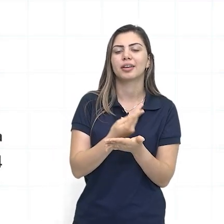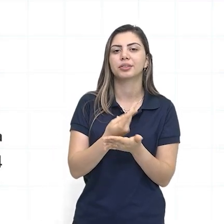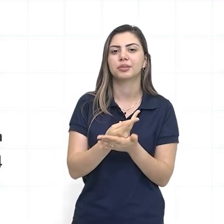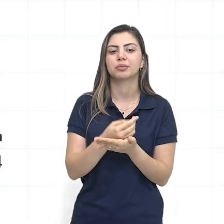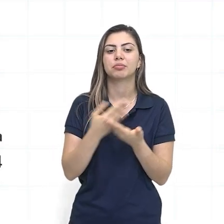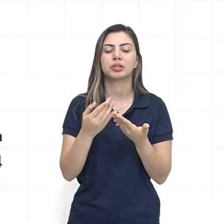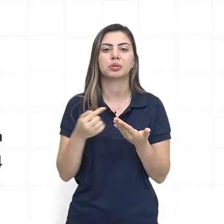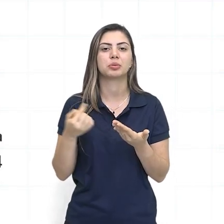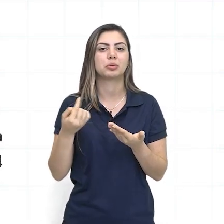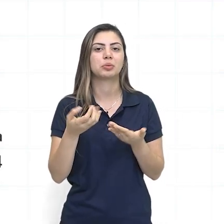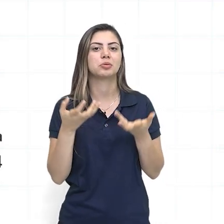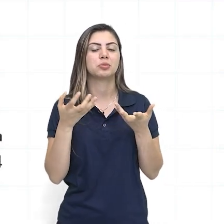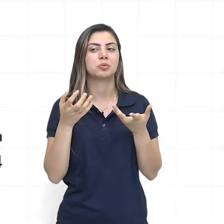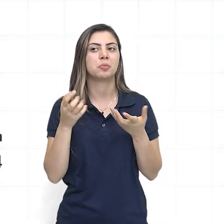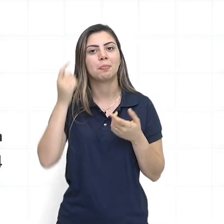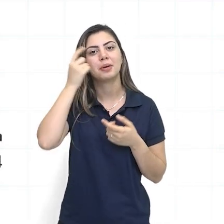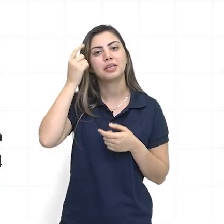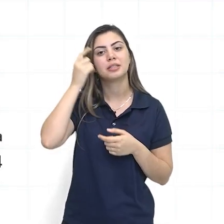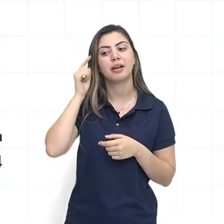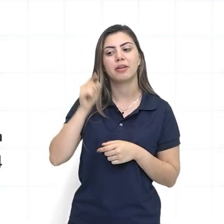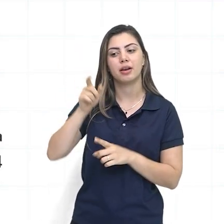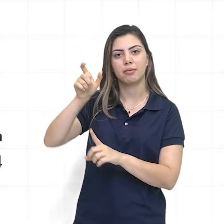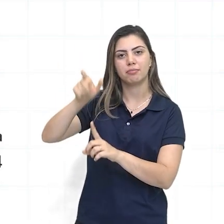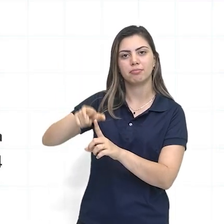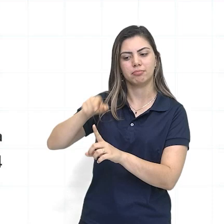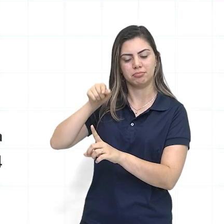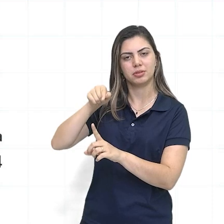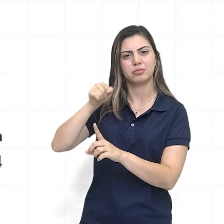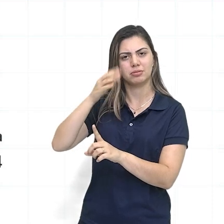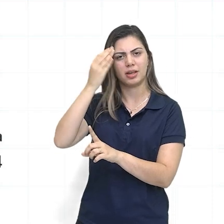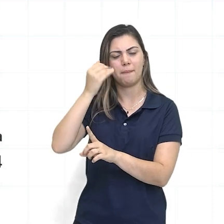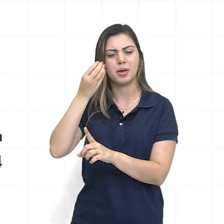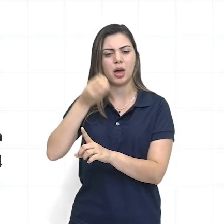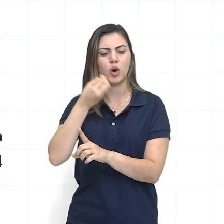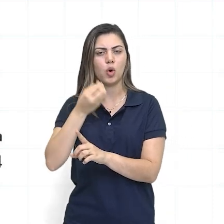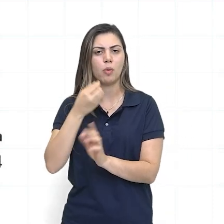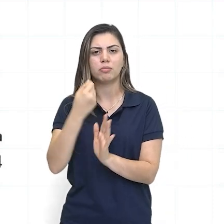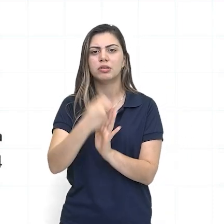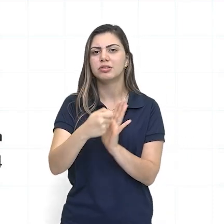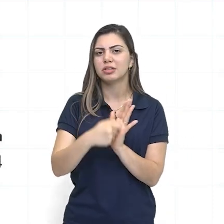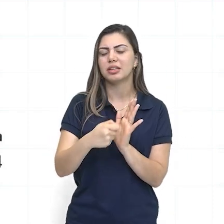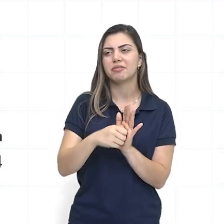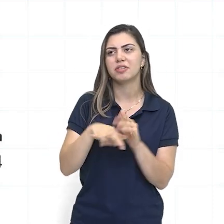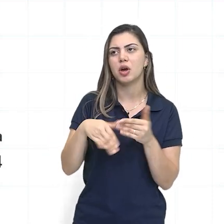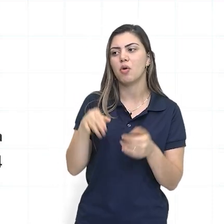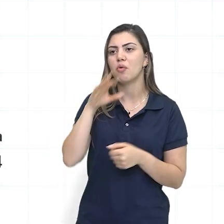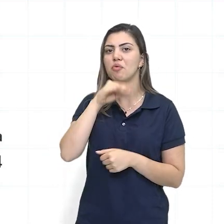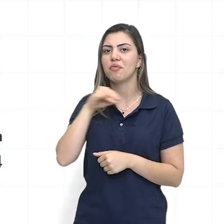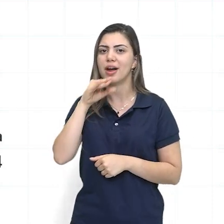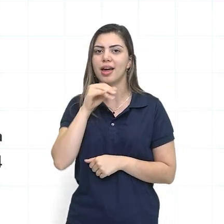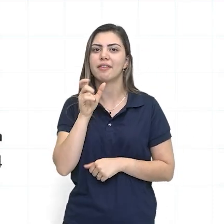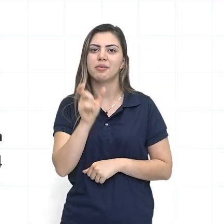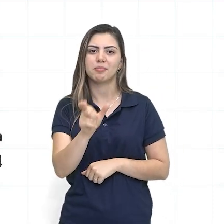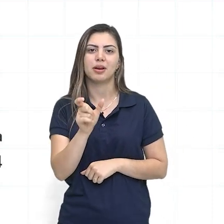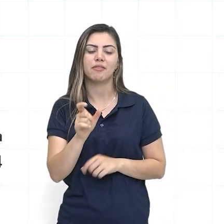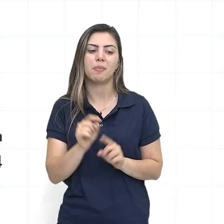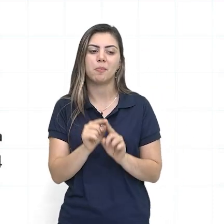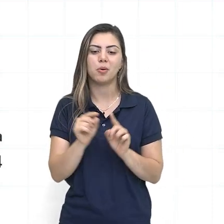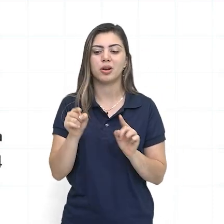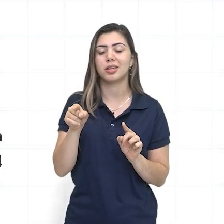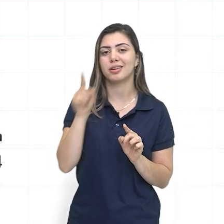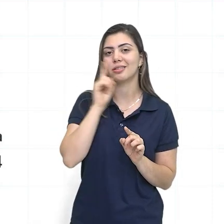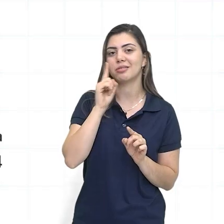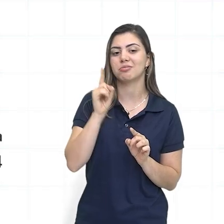que o compadre soubesse como é que escrevia ou falava essa palavra, né? E como ele